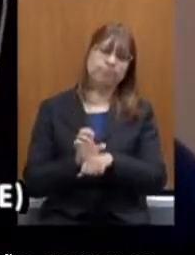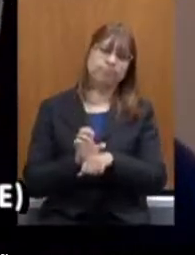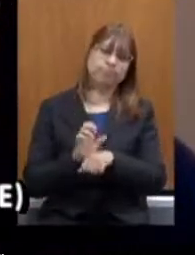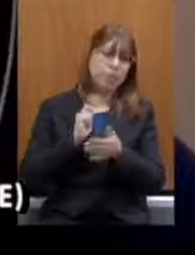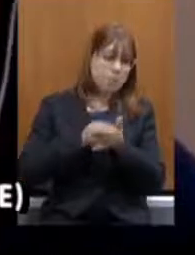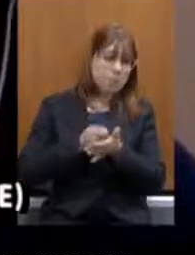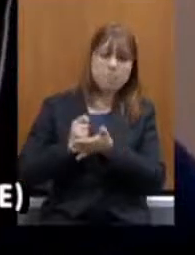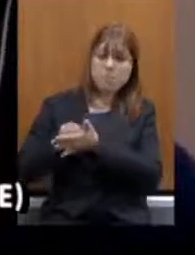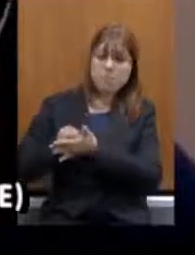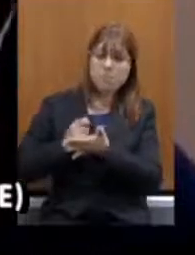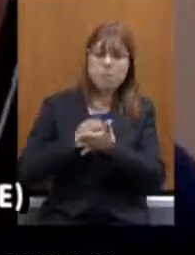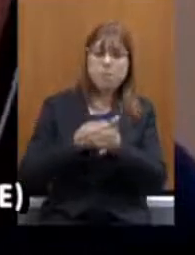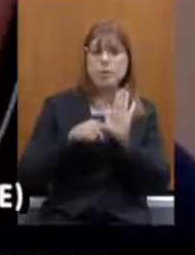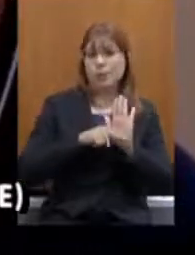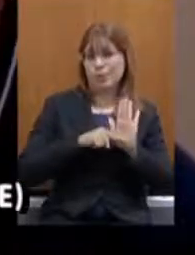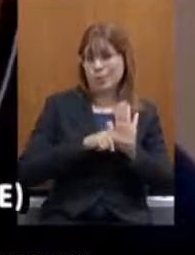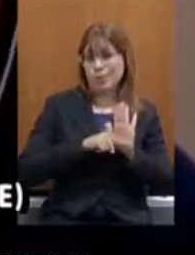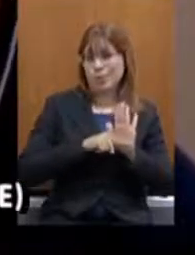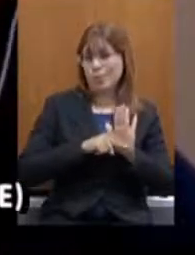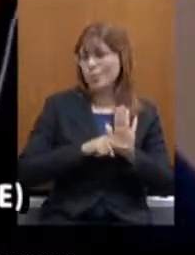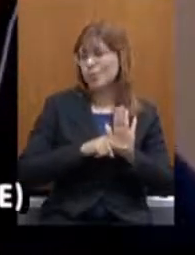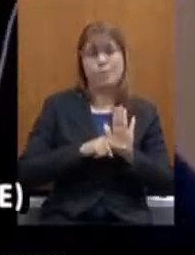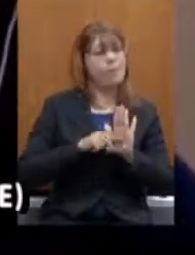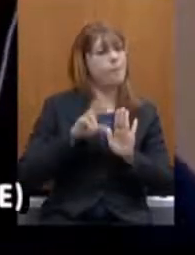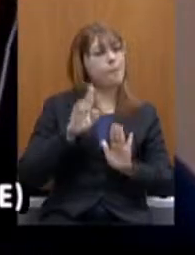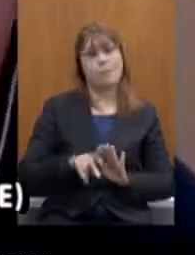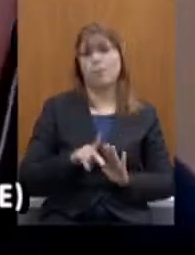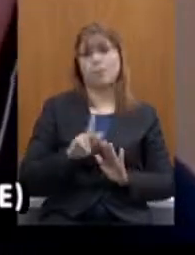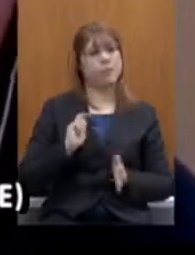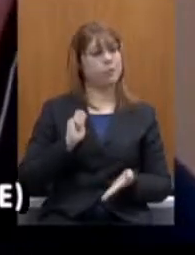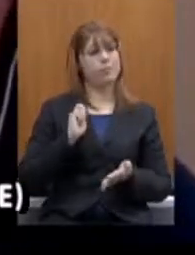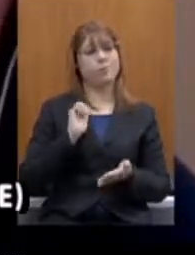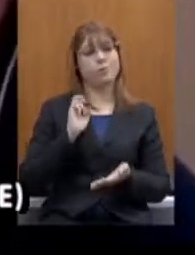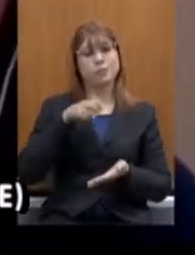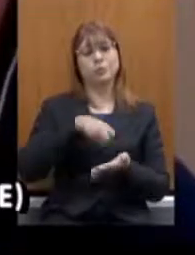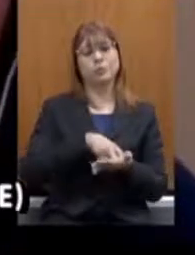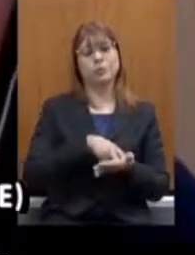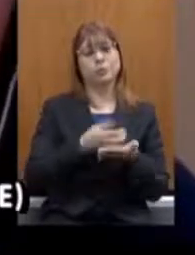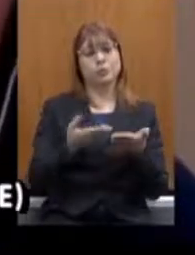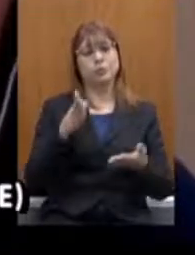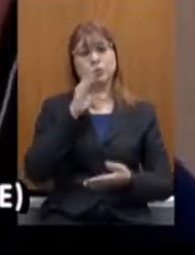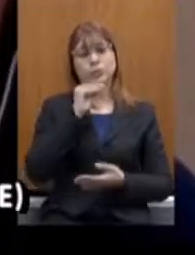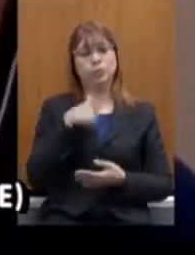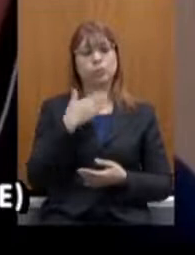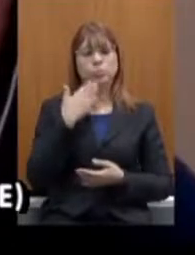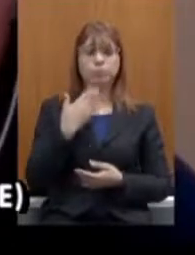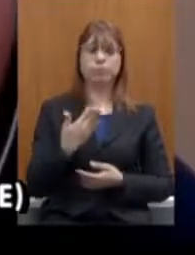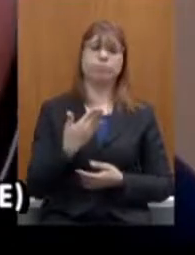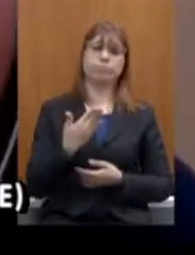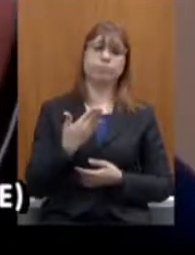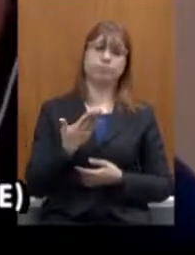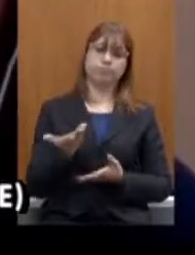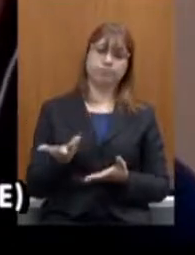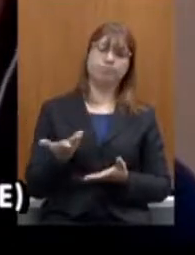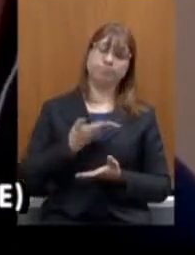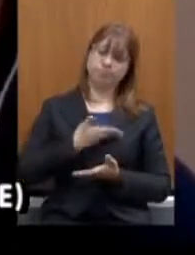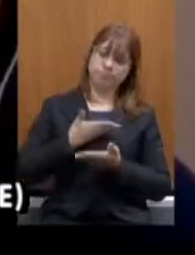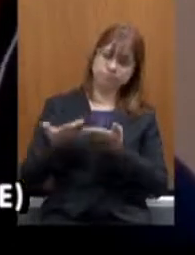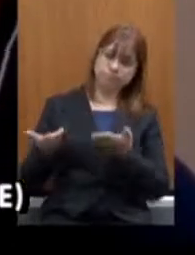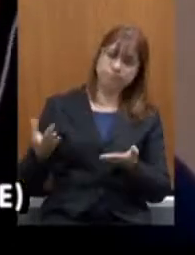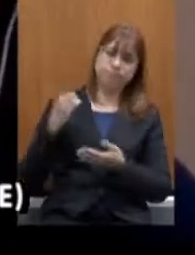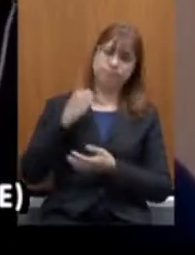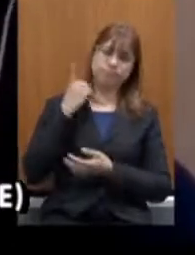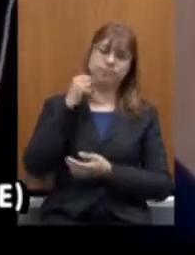as contas nesse canal deste que não é penalizado o servidor ea servidora ia deixar esse pedido aí aos meus pais os meus